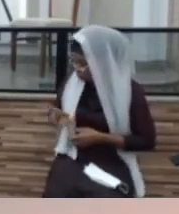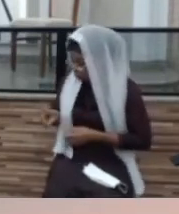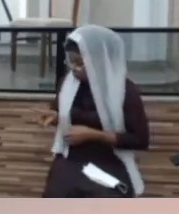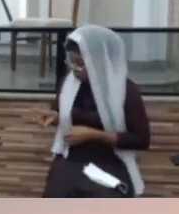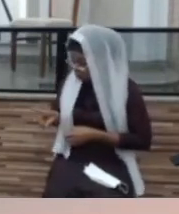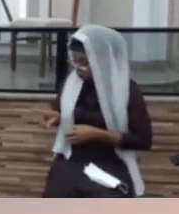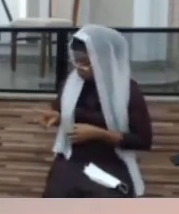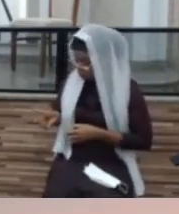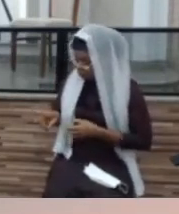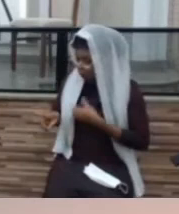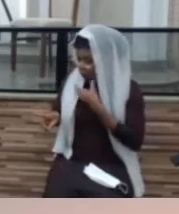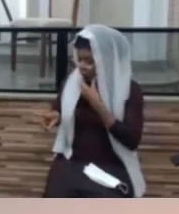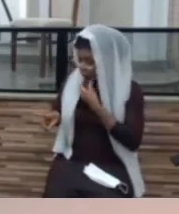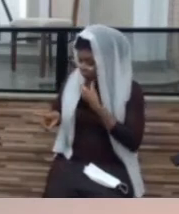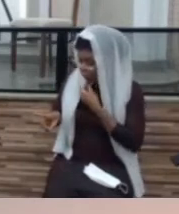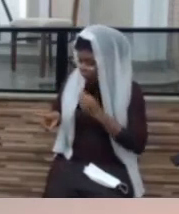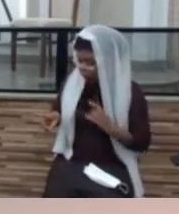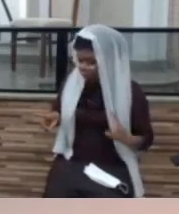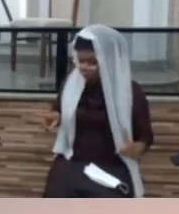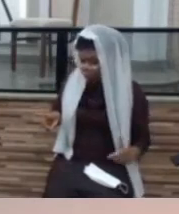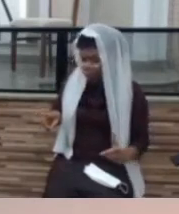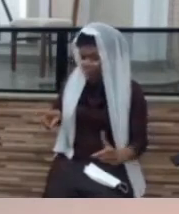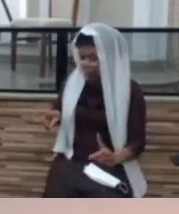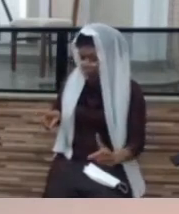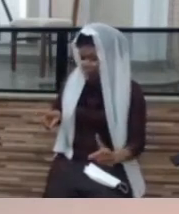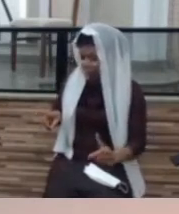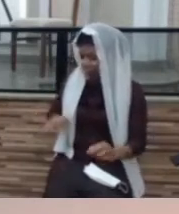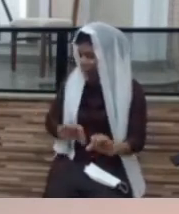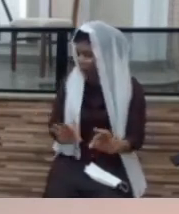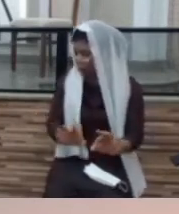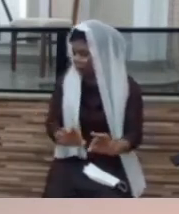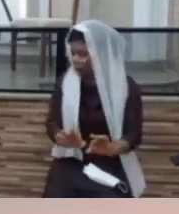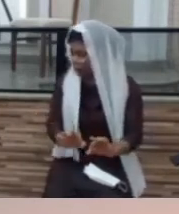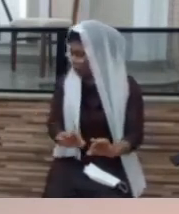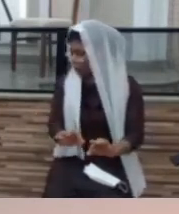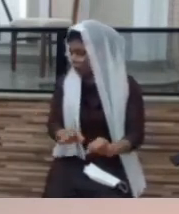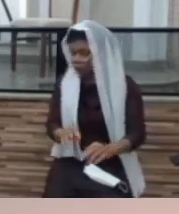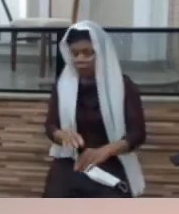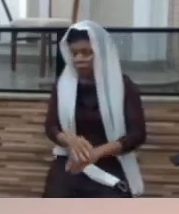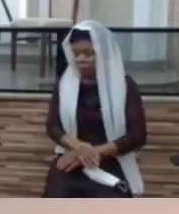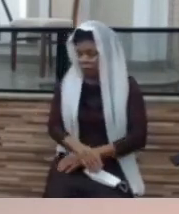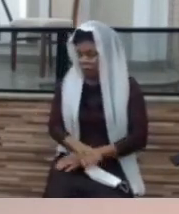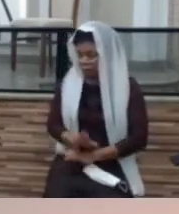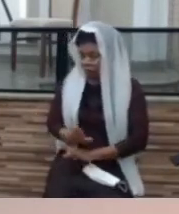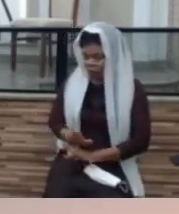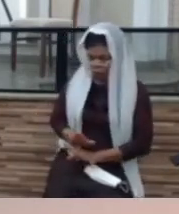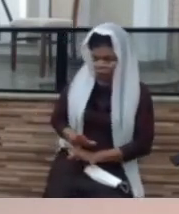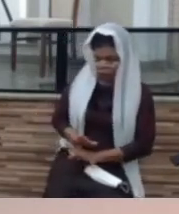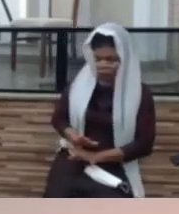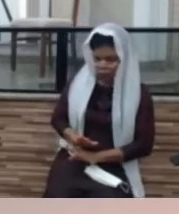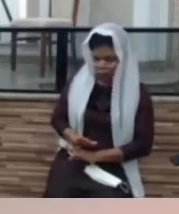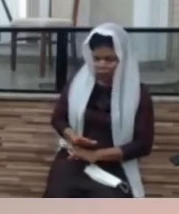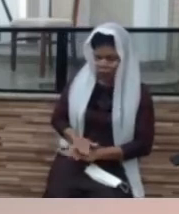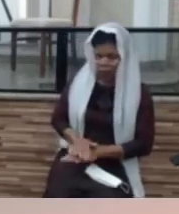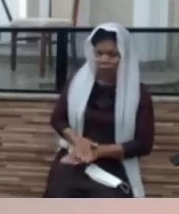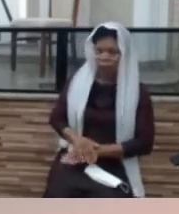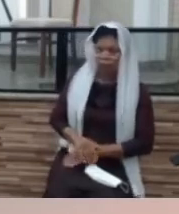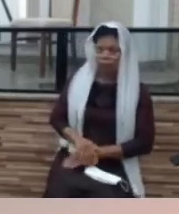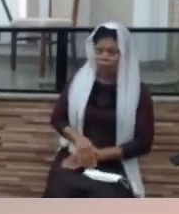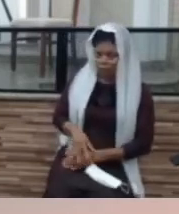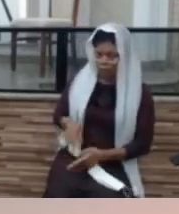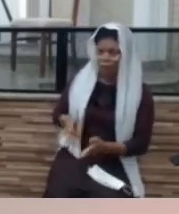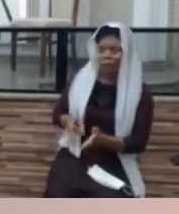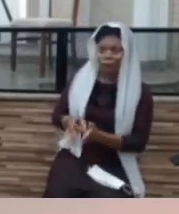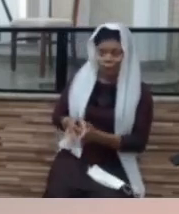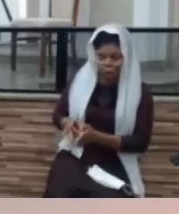Aonde ficava as ofertas sagradas, pôs ali os móveis dele. Vem morar ali, irmão. O opositor, o inimigo da obra de Deus, que